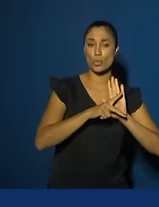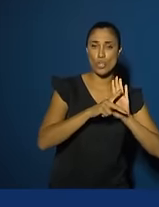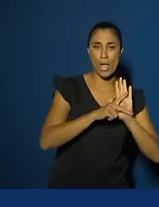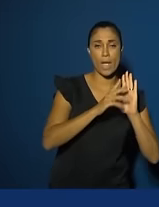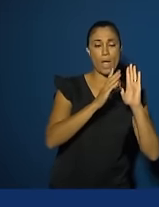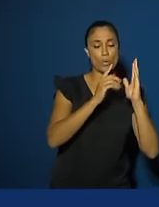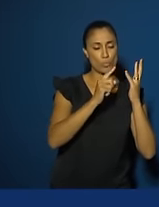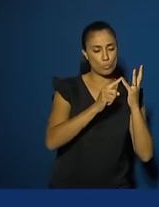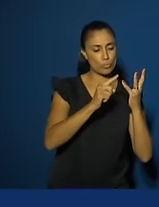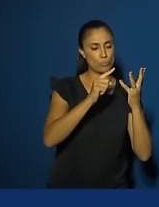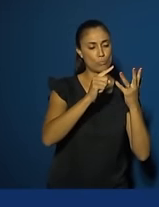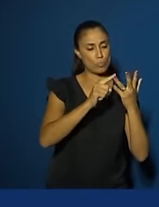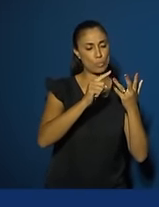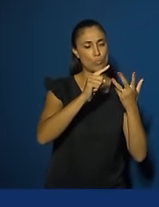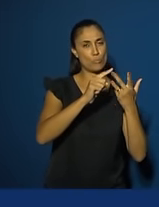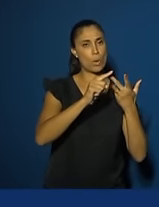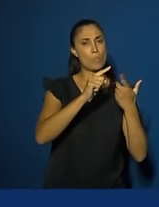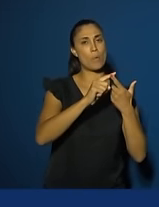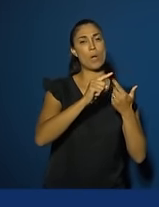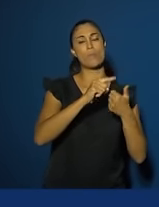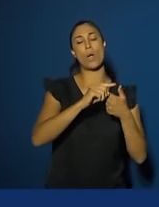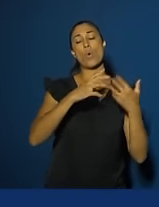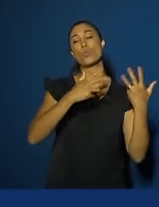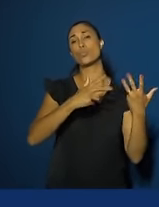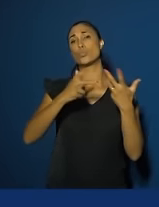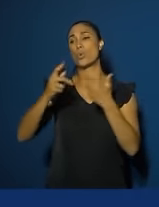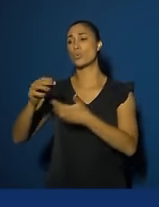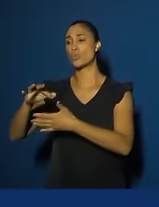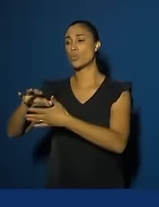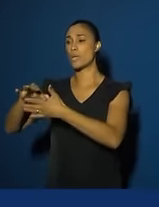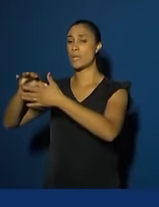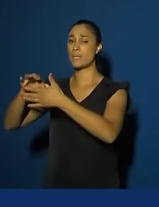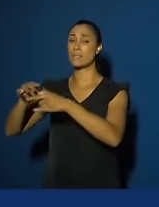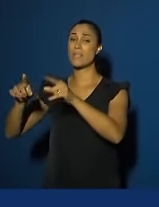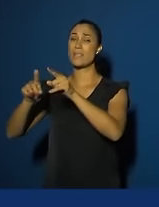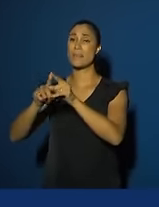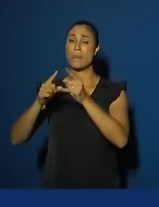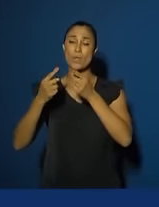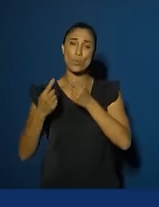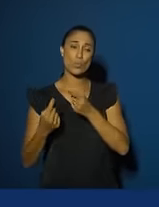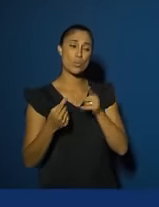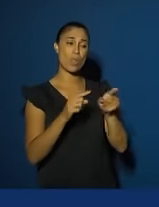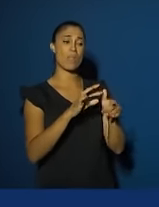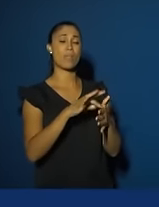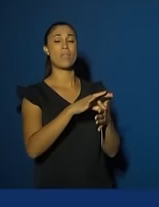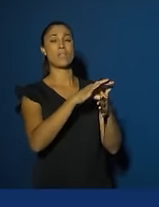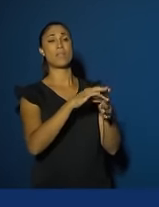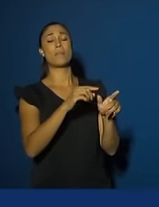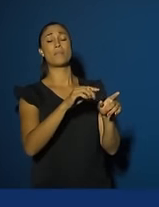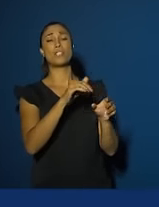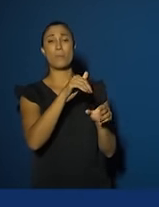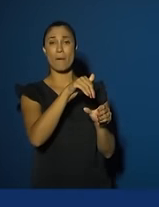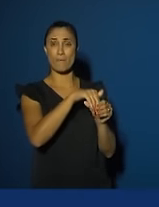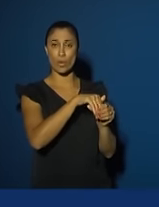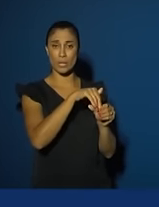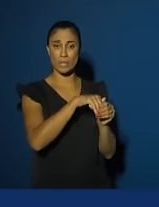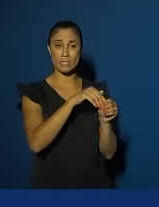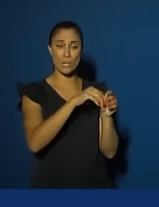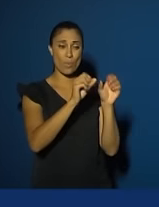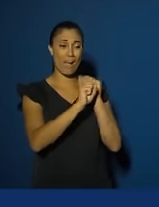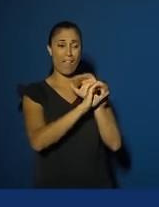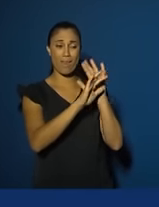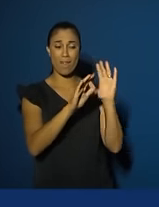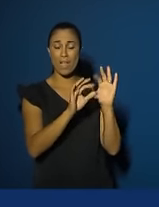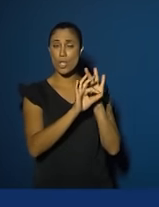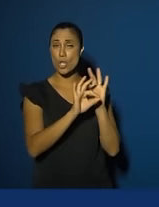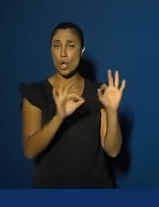projeto com todos os líderes inclusive da oposição para nós chegarmos Aquelas votações expressivas que nós